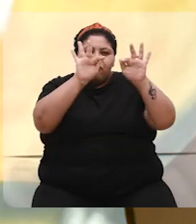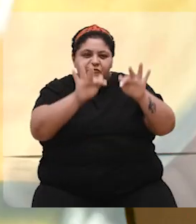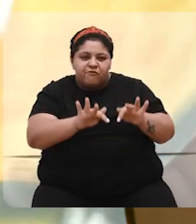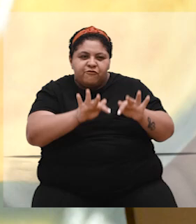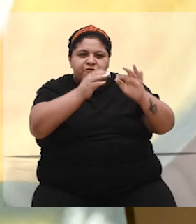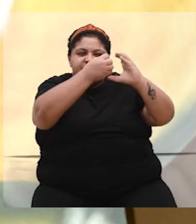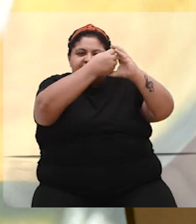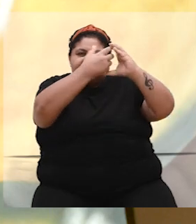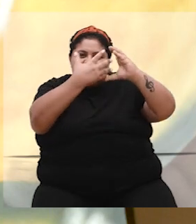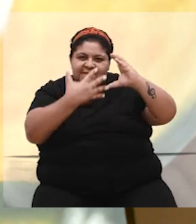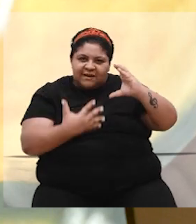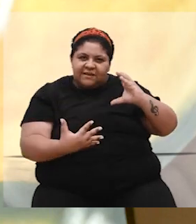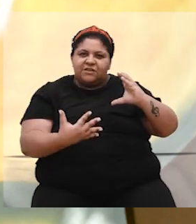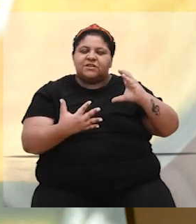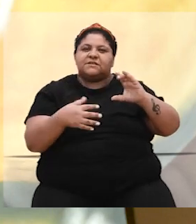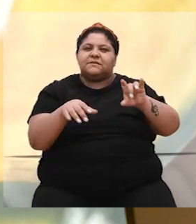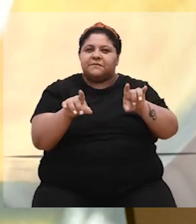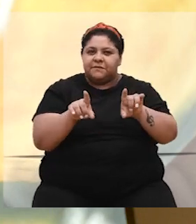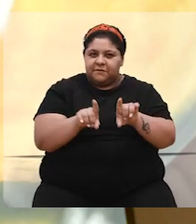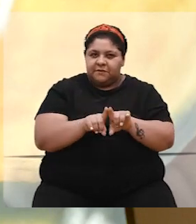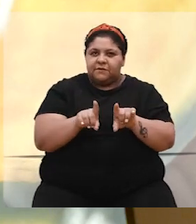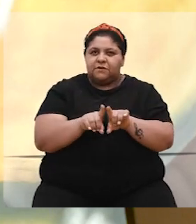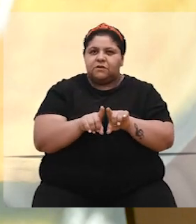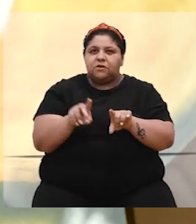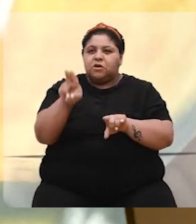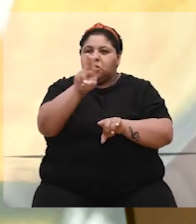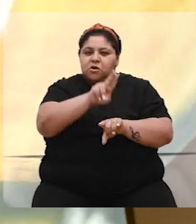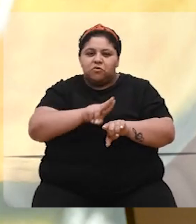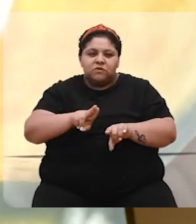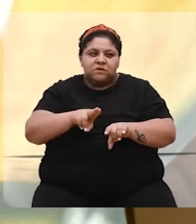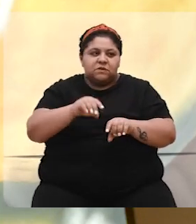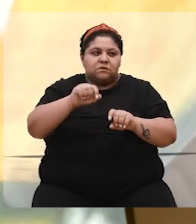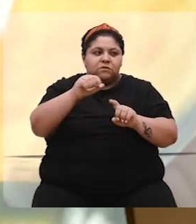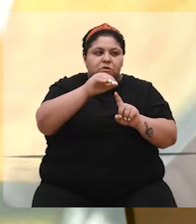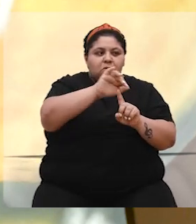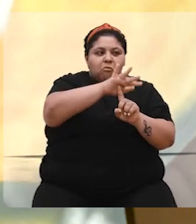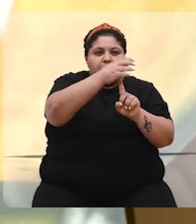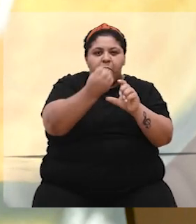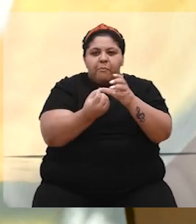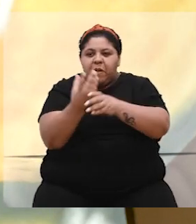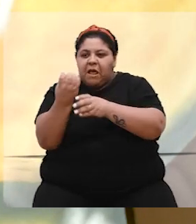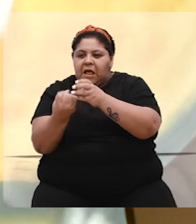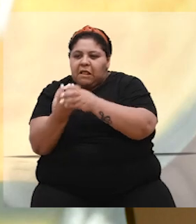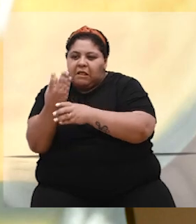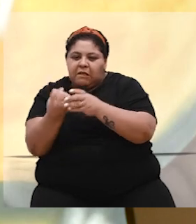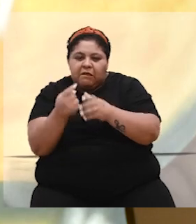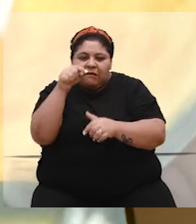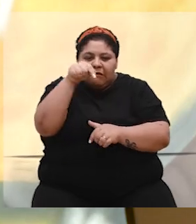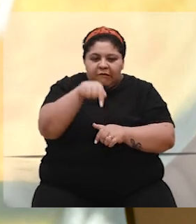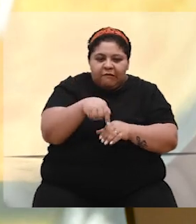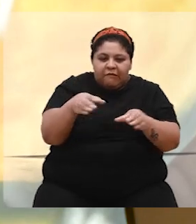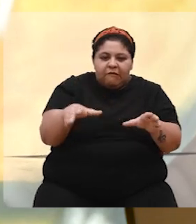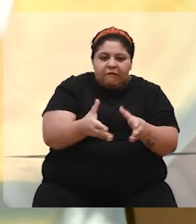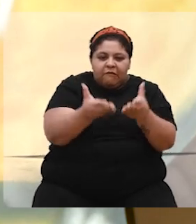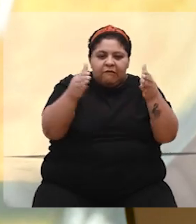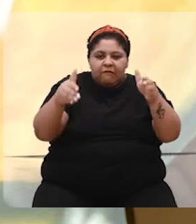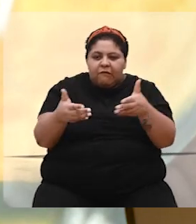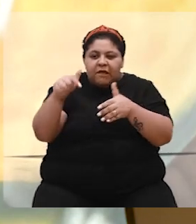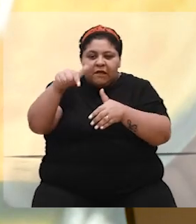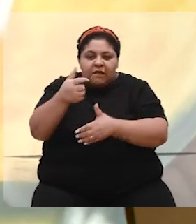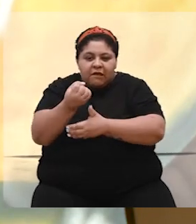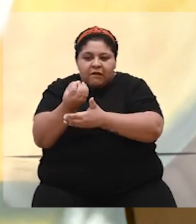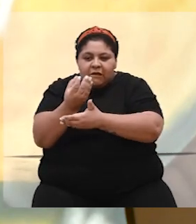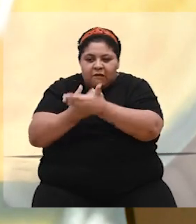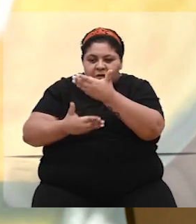essa uniformidade com plantas em latinhas coloridas, e aquilo forma